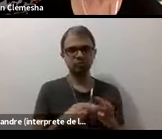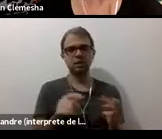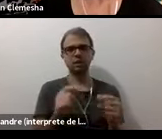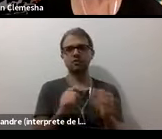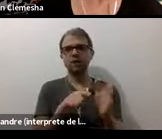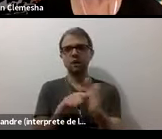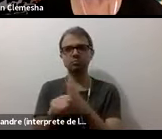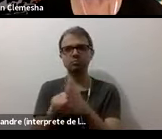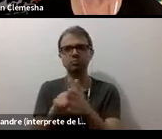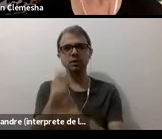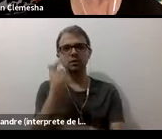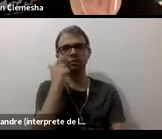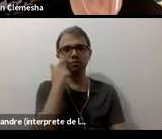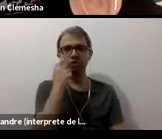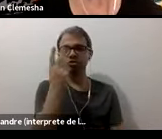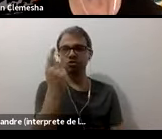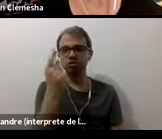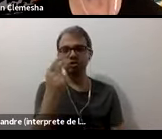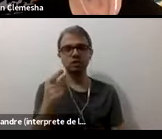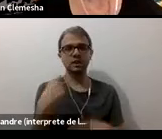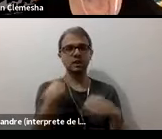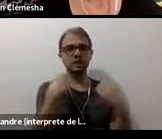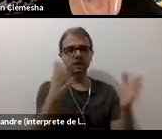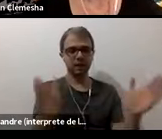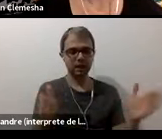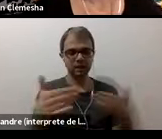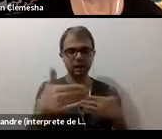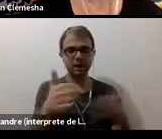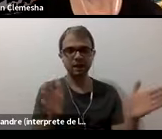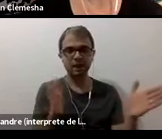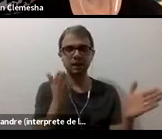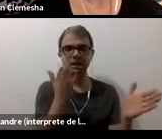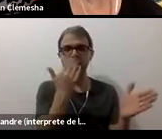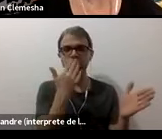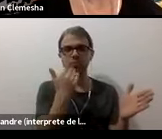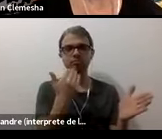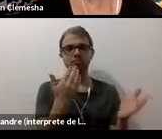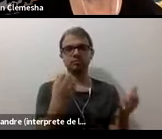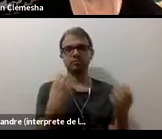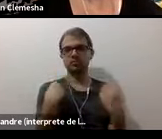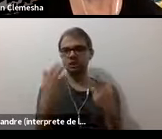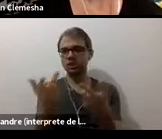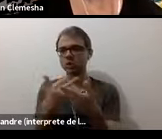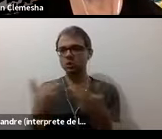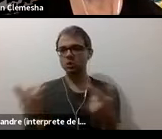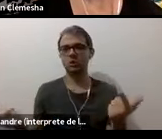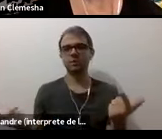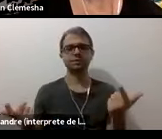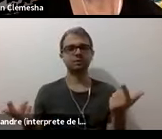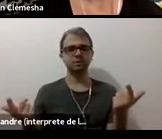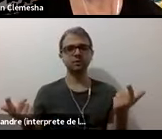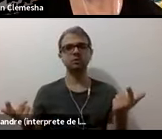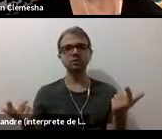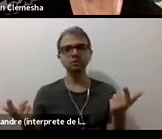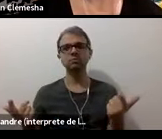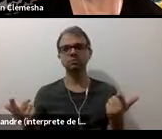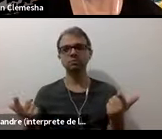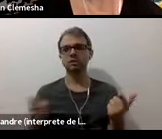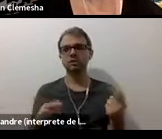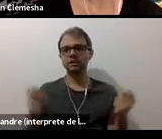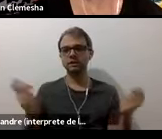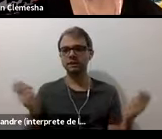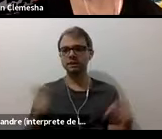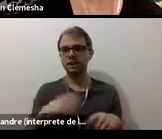grana, cestas, levantando apetrecho para a gente poder ajudar